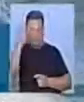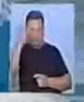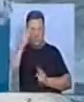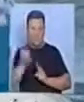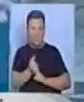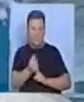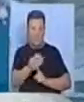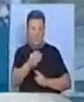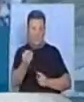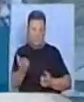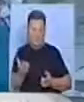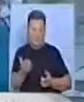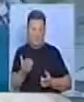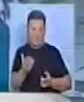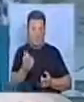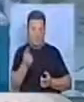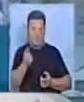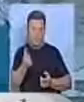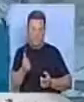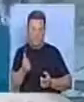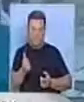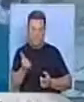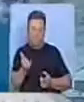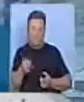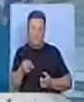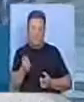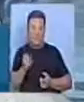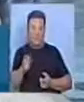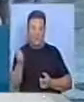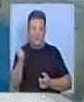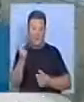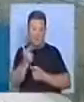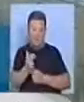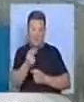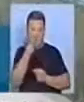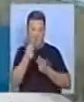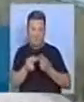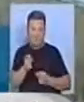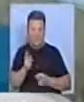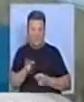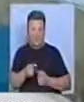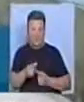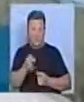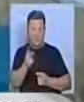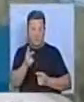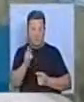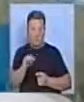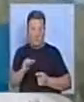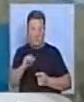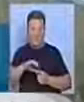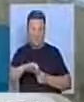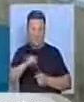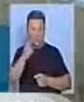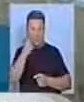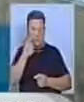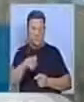concretizado de muitos, que é uma Bienal que traz artistas e visitantes a esta Vila do Minho, conhecida como